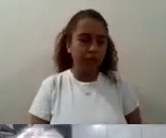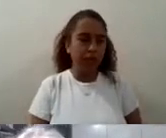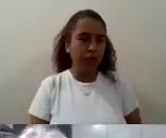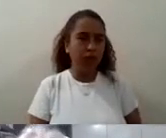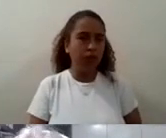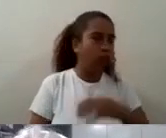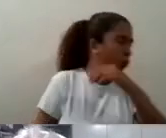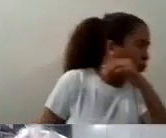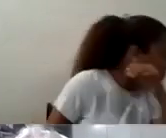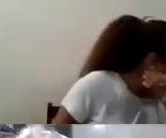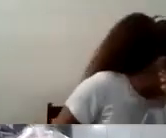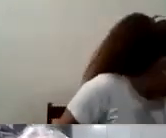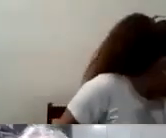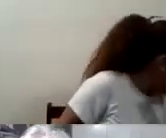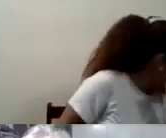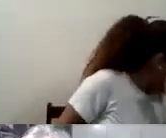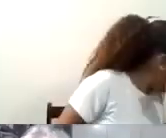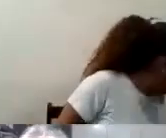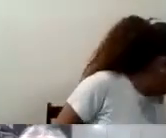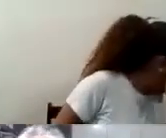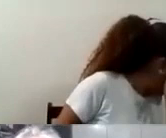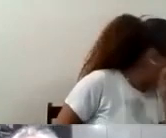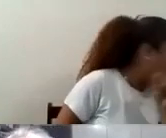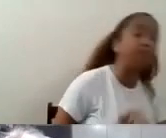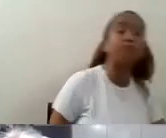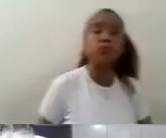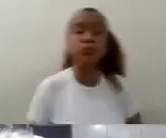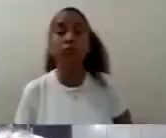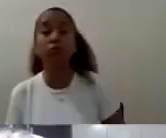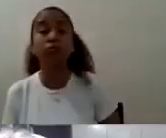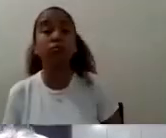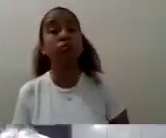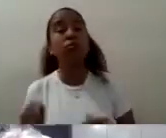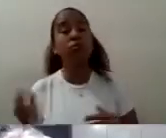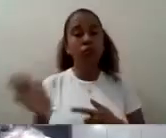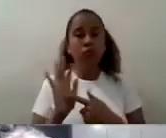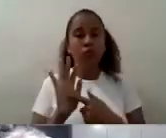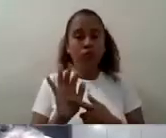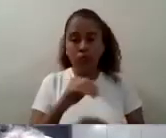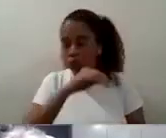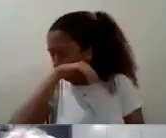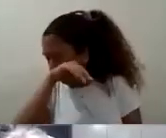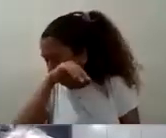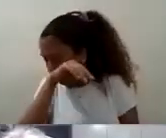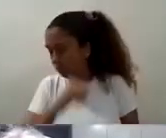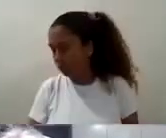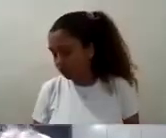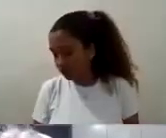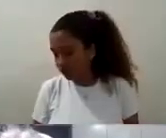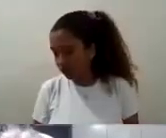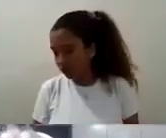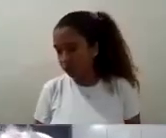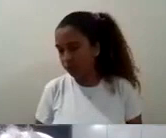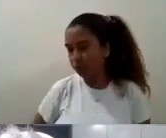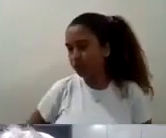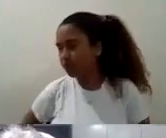igrejas e organismos ecumênicos para escrever para a gente, e essas a gente vai disponibilizar no site do CONIC e também